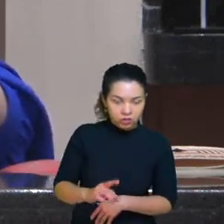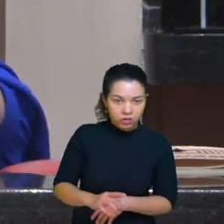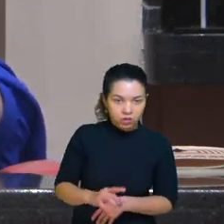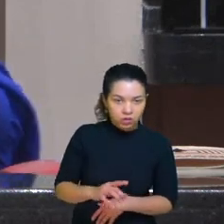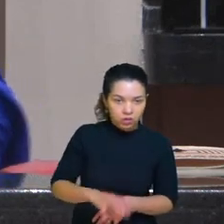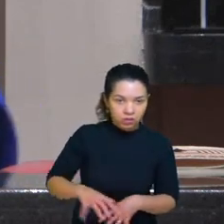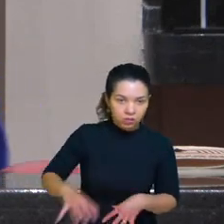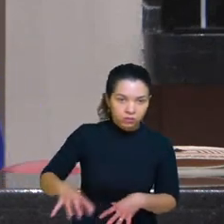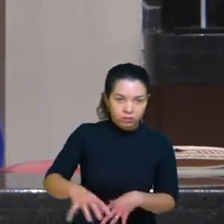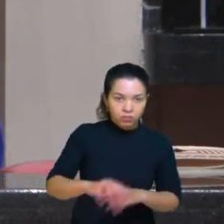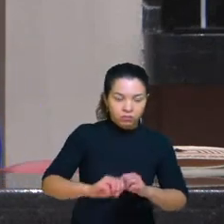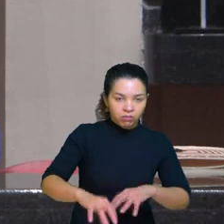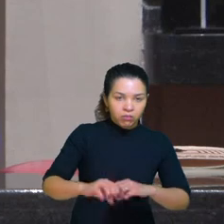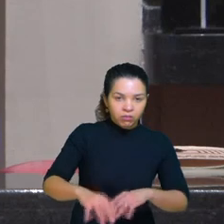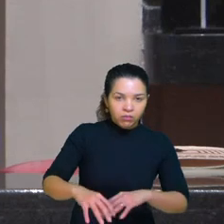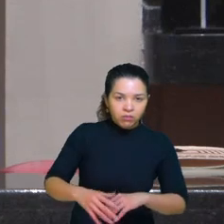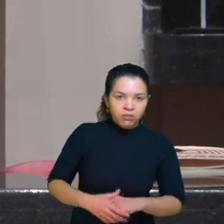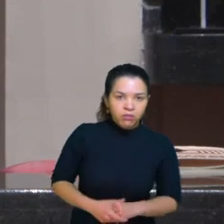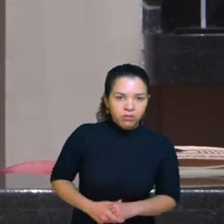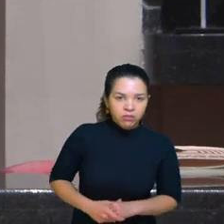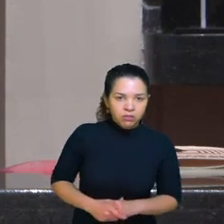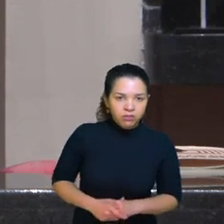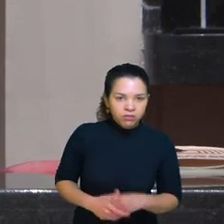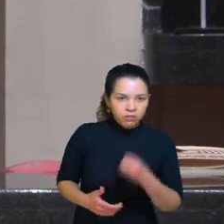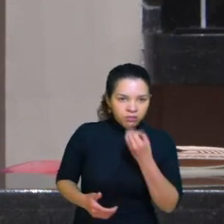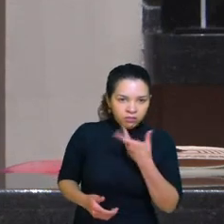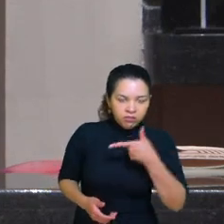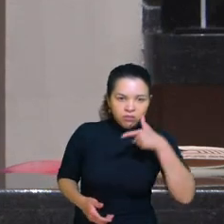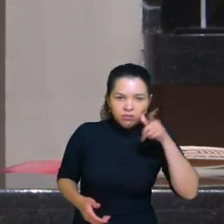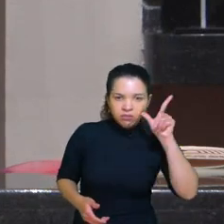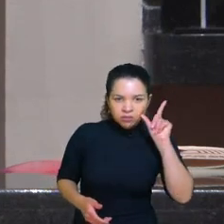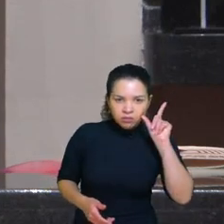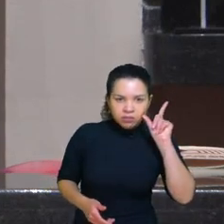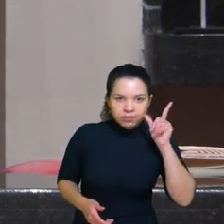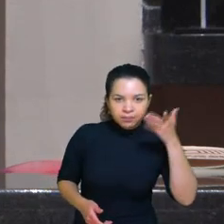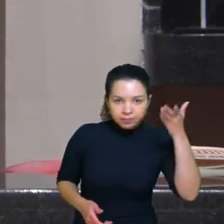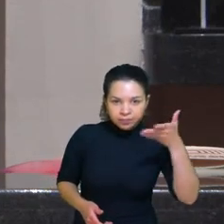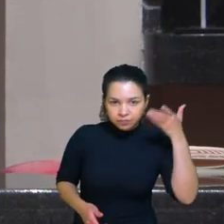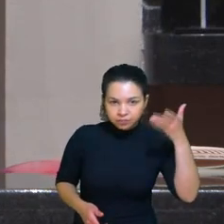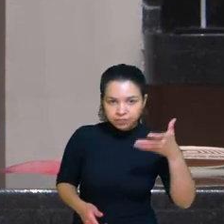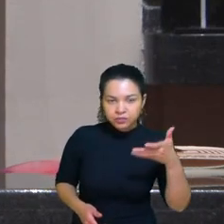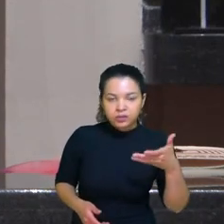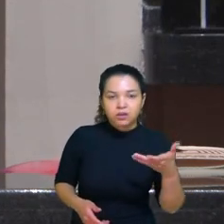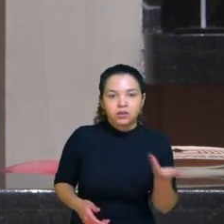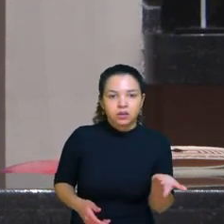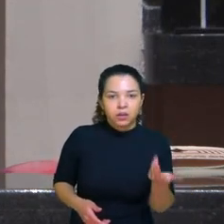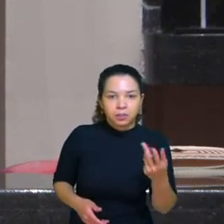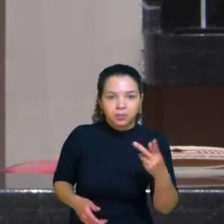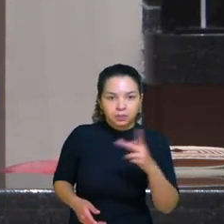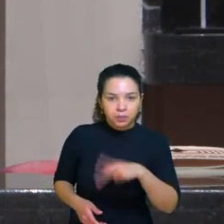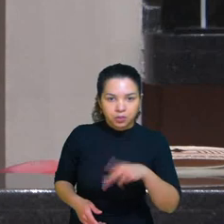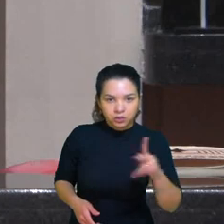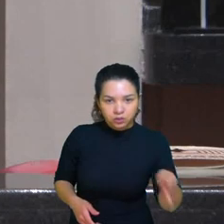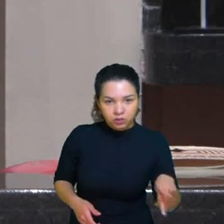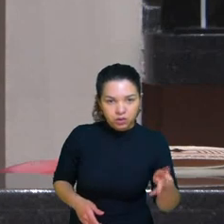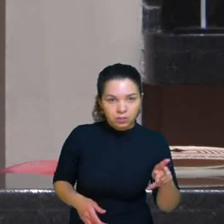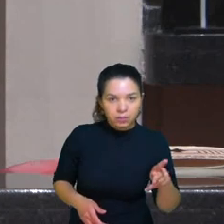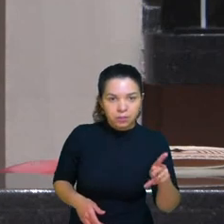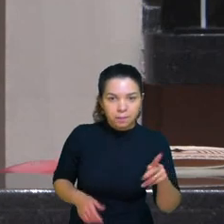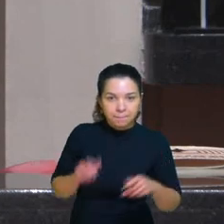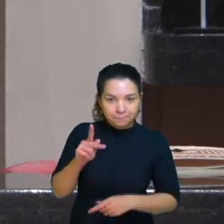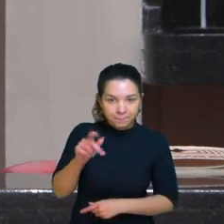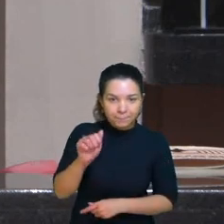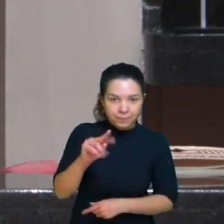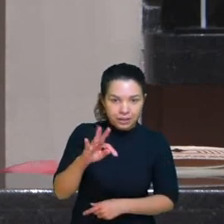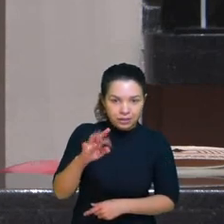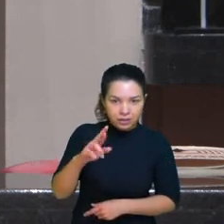e eh Que bom que ontem Acho que na fala da própria professora Patrícia veio o debate da importância da gente não